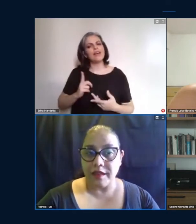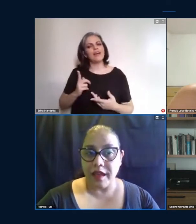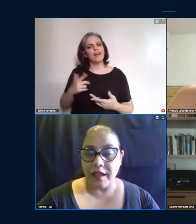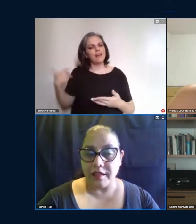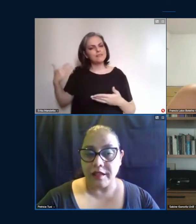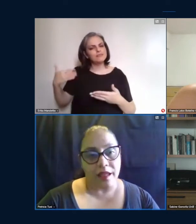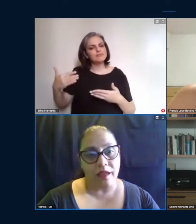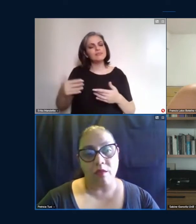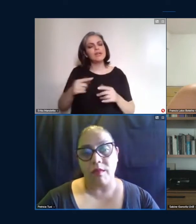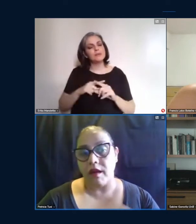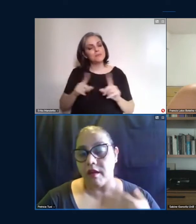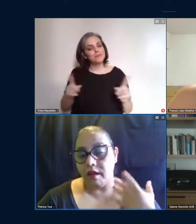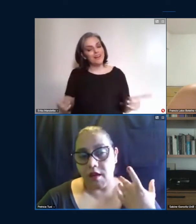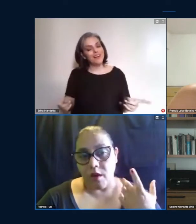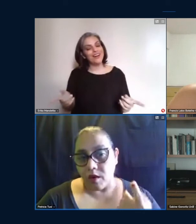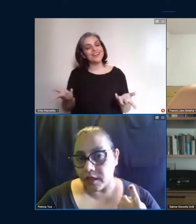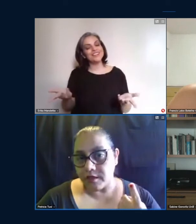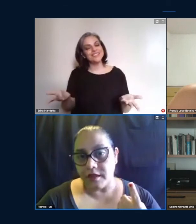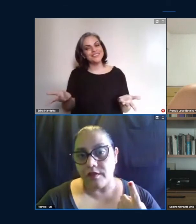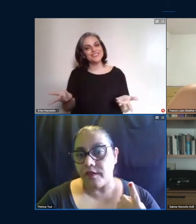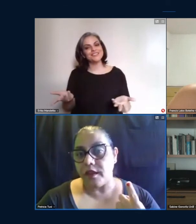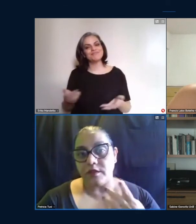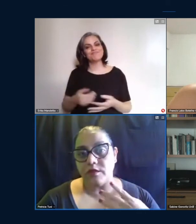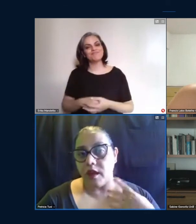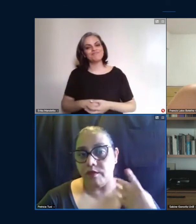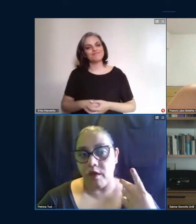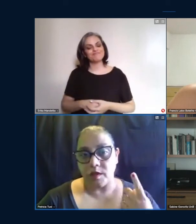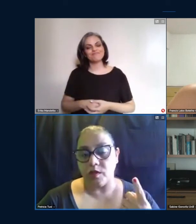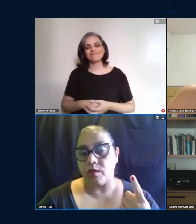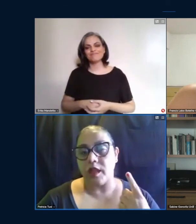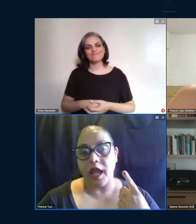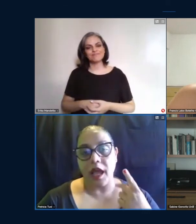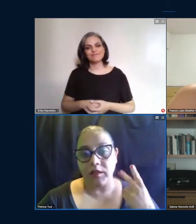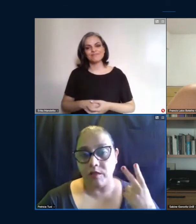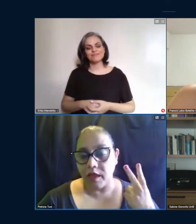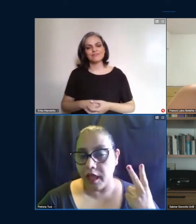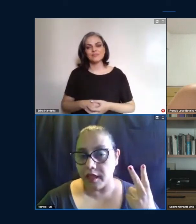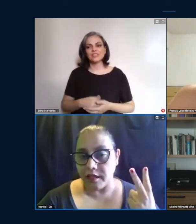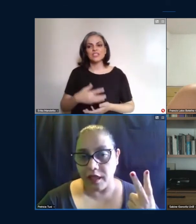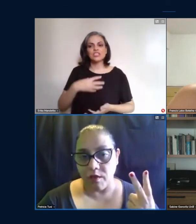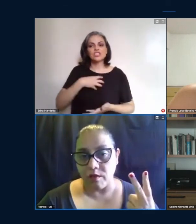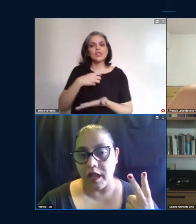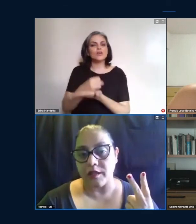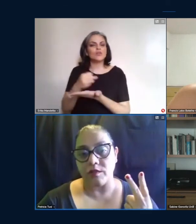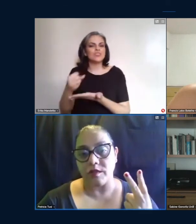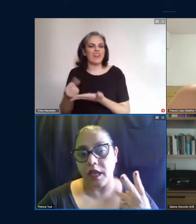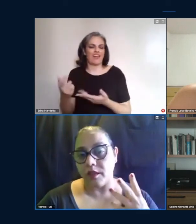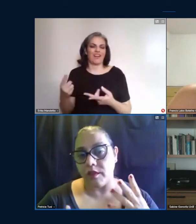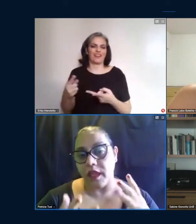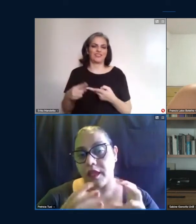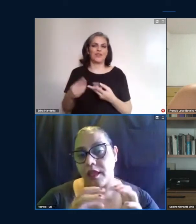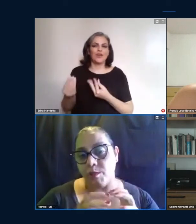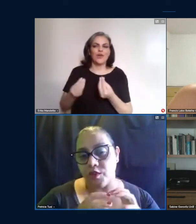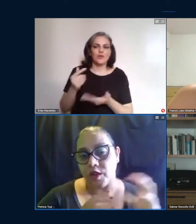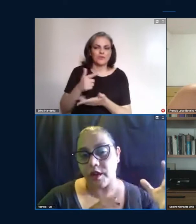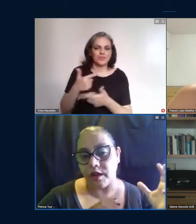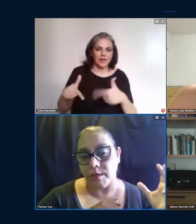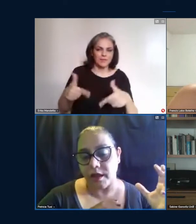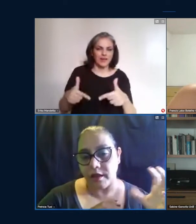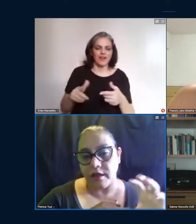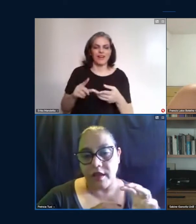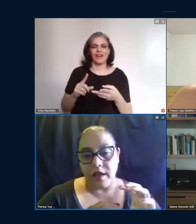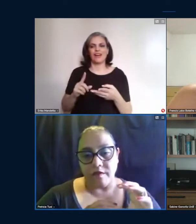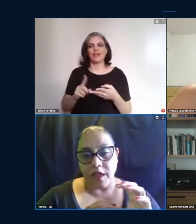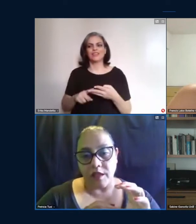mas que ainda tem uma ordem de serviço, que é a forma de contrato, que ainda tem contratos dentro da equipe de